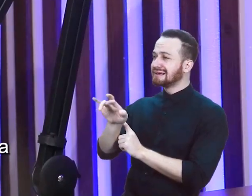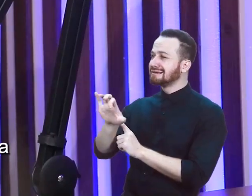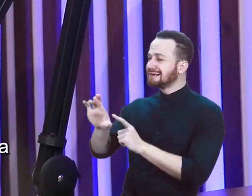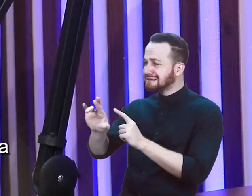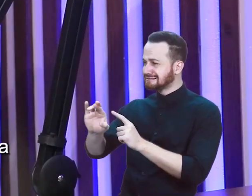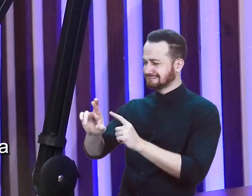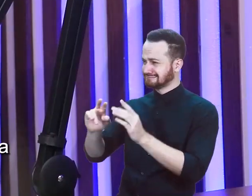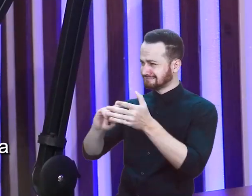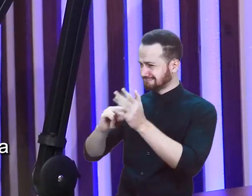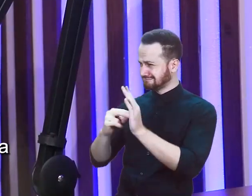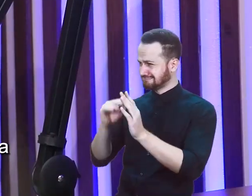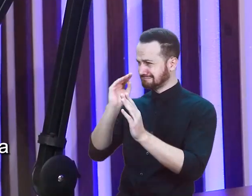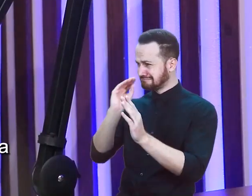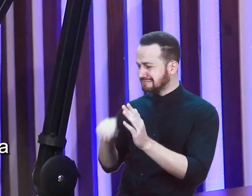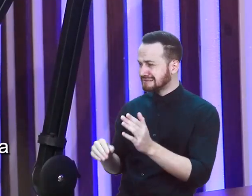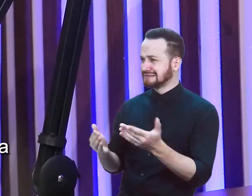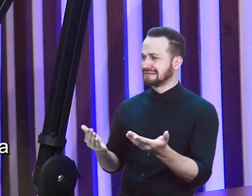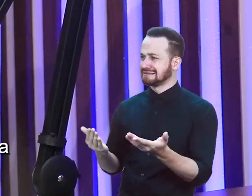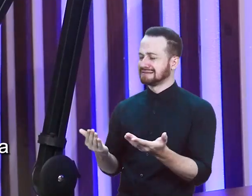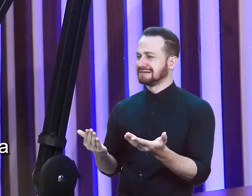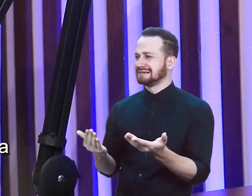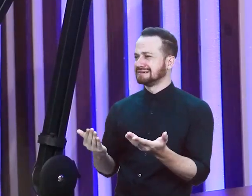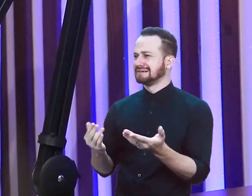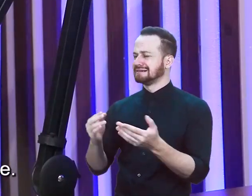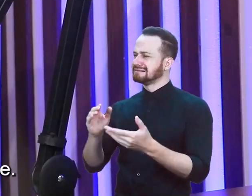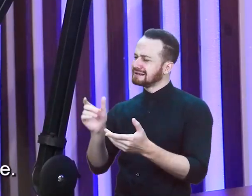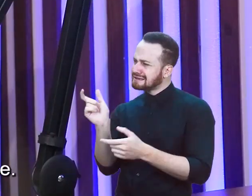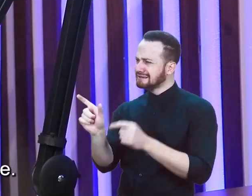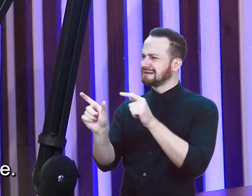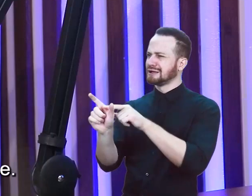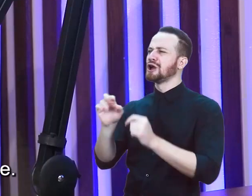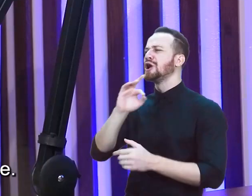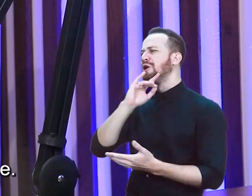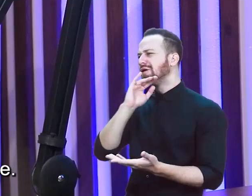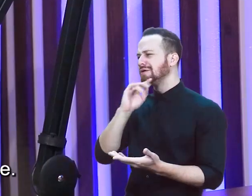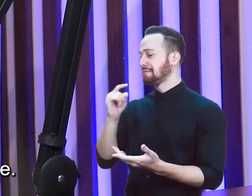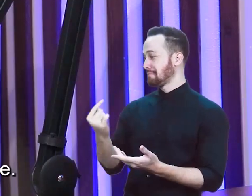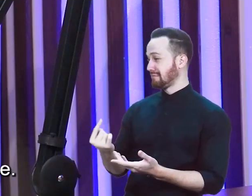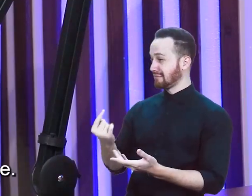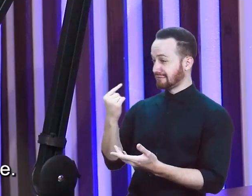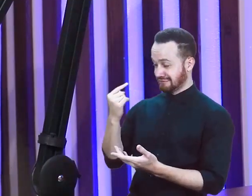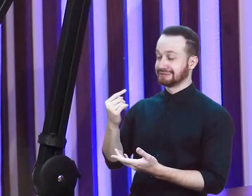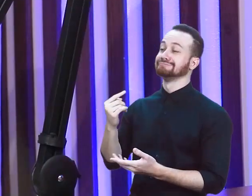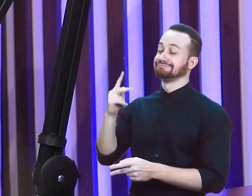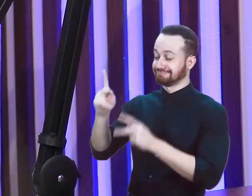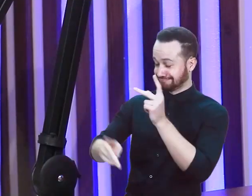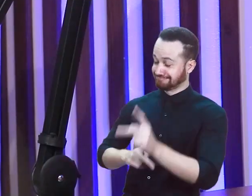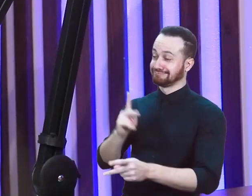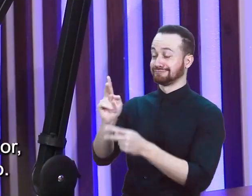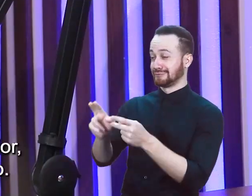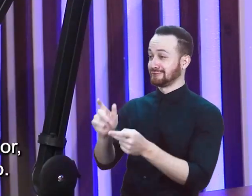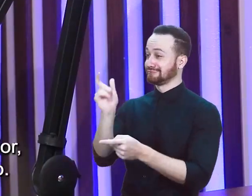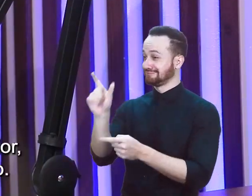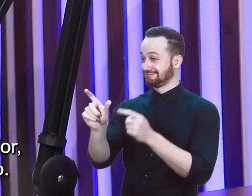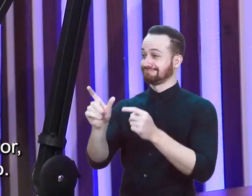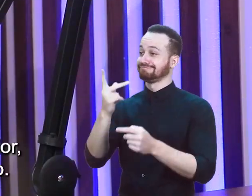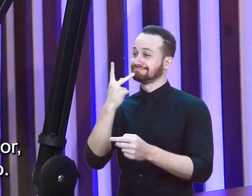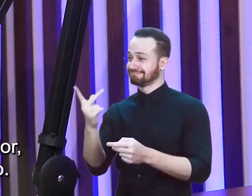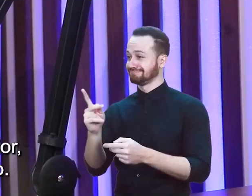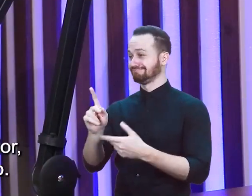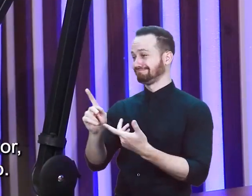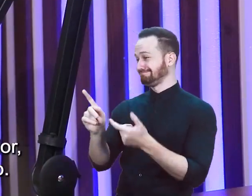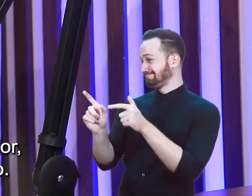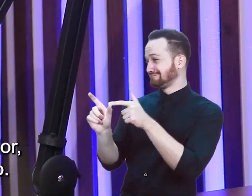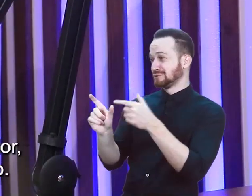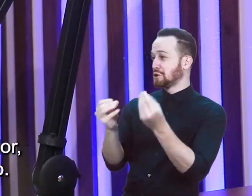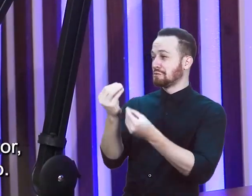palavra errônea se dizer, denegrir. Mas ele era o que denegria-se. Né? Ele se colocava no